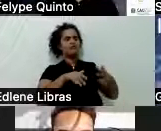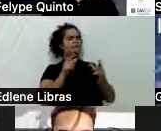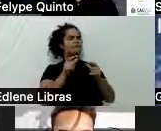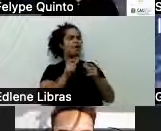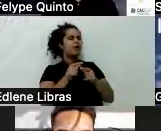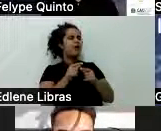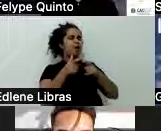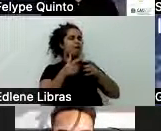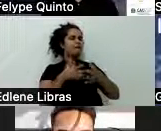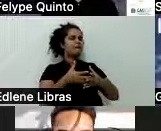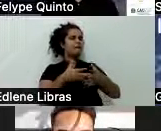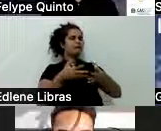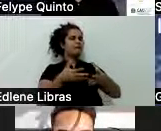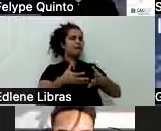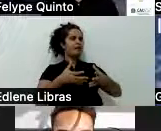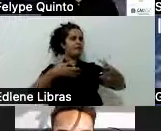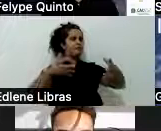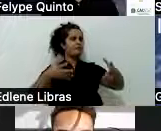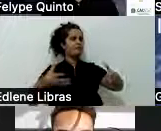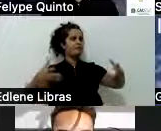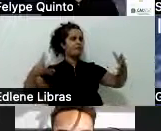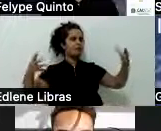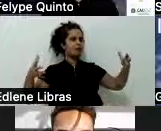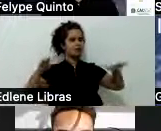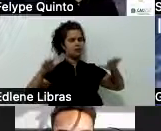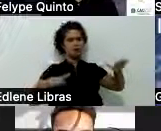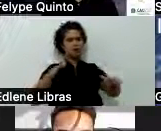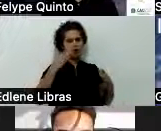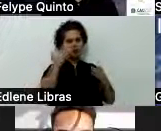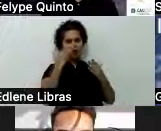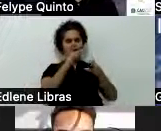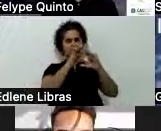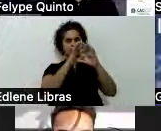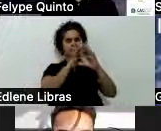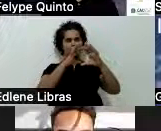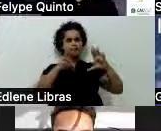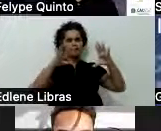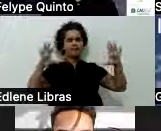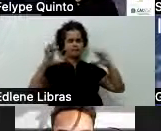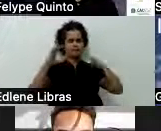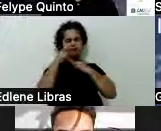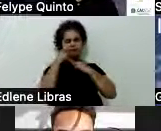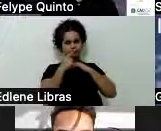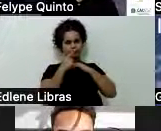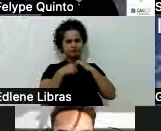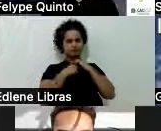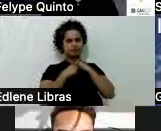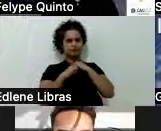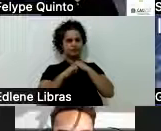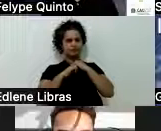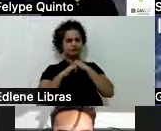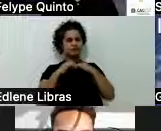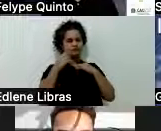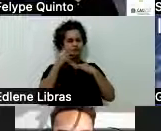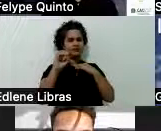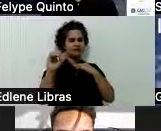pudesse compará-las, e fizemos esse diagrama de círculos concêntricos que partem de 0